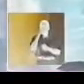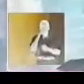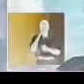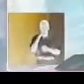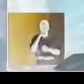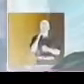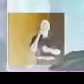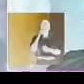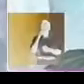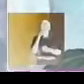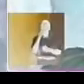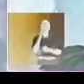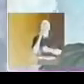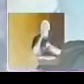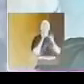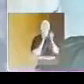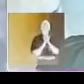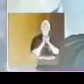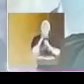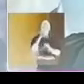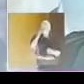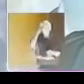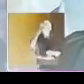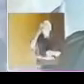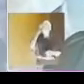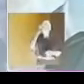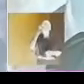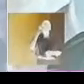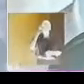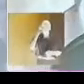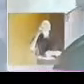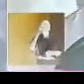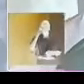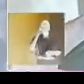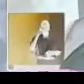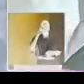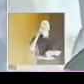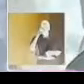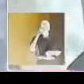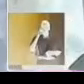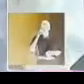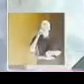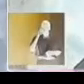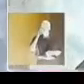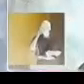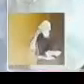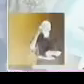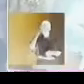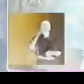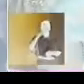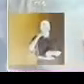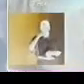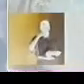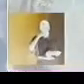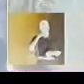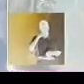você é imagem e semelhança dele. Tenta repetir como o salmista: Tu, ó Senhor, me teceste no